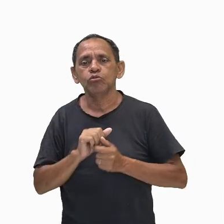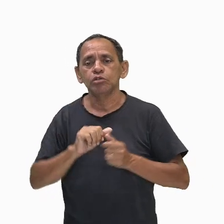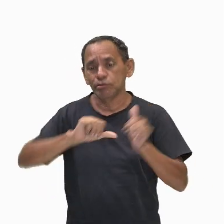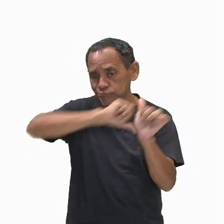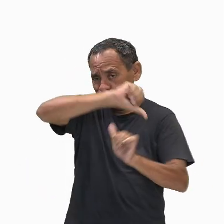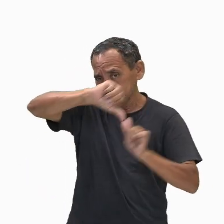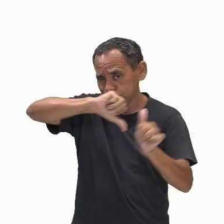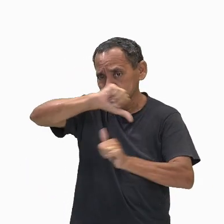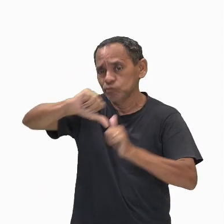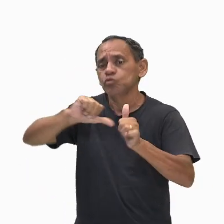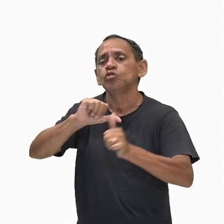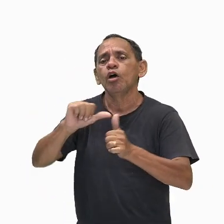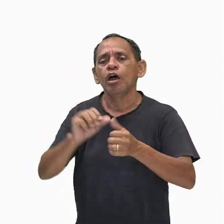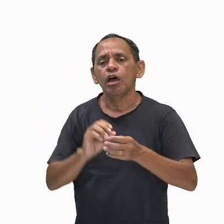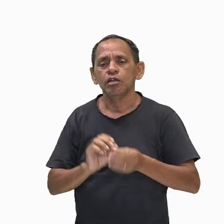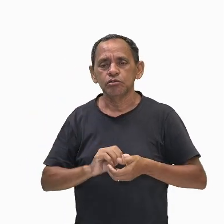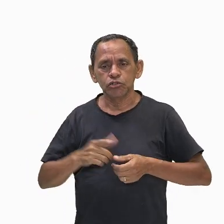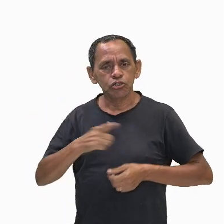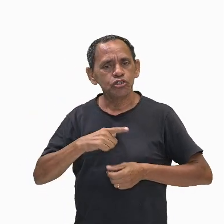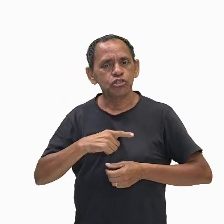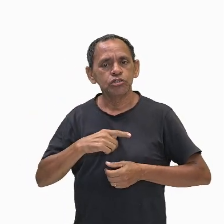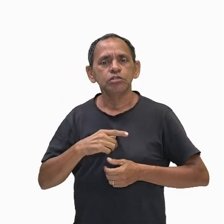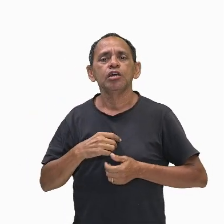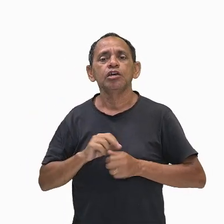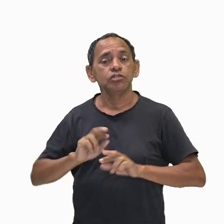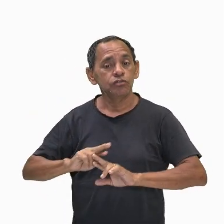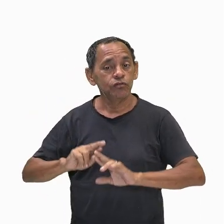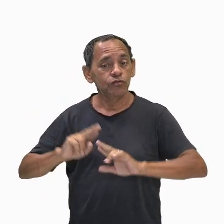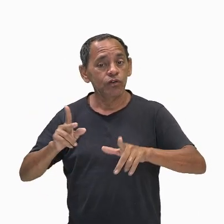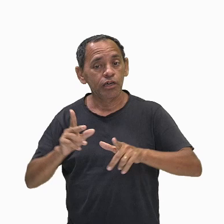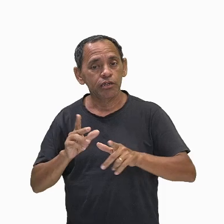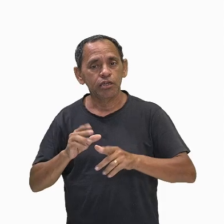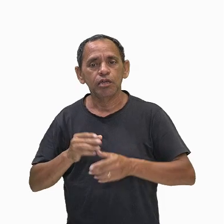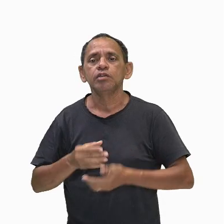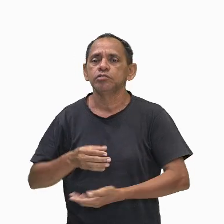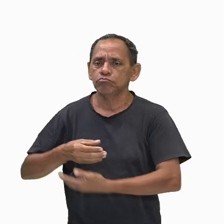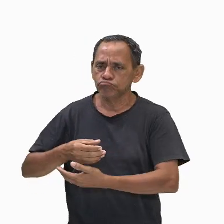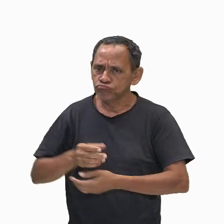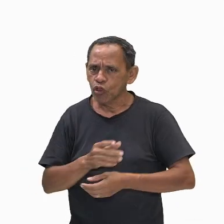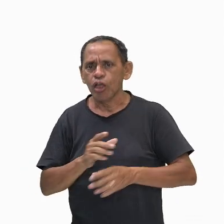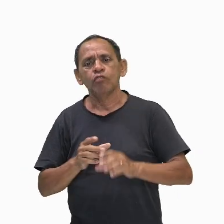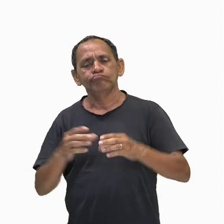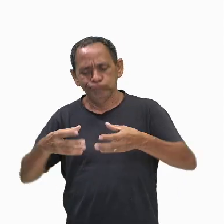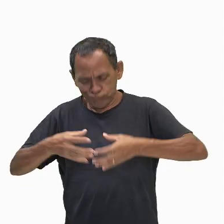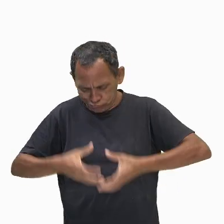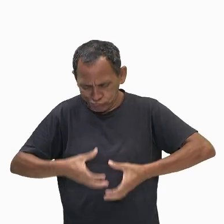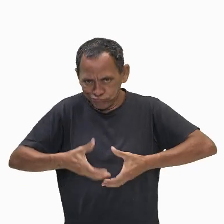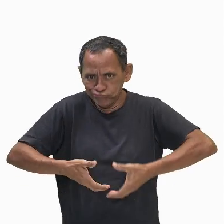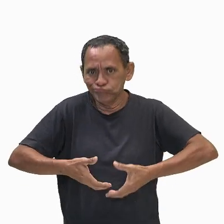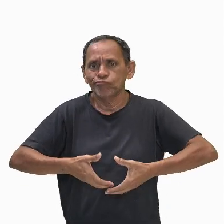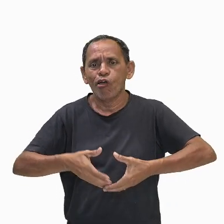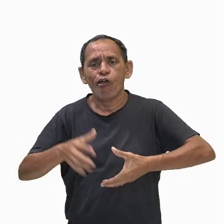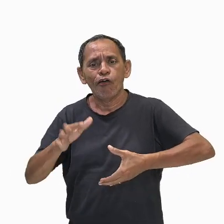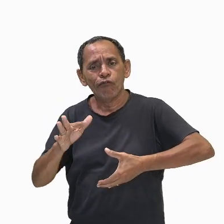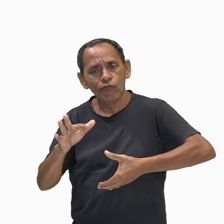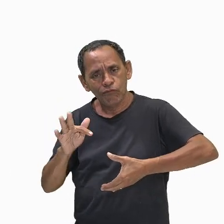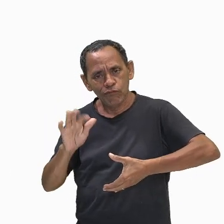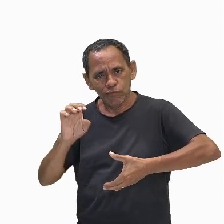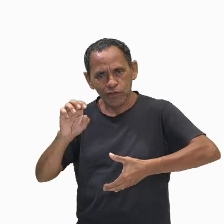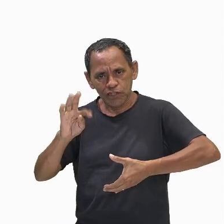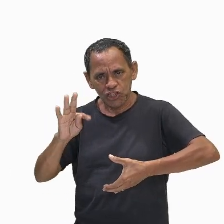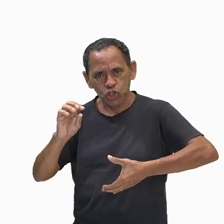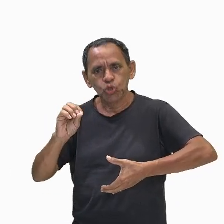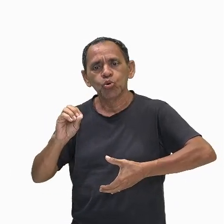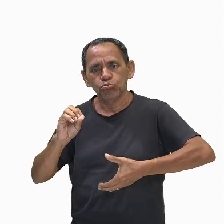hormonais, ela vai gerar resíduos diferenciados. O feto, no início da sua formação, enquanto embrião, ele